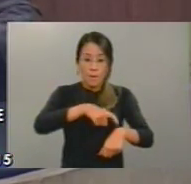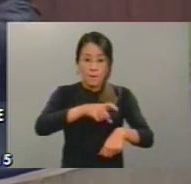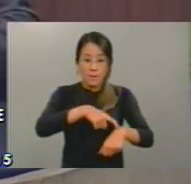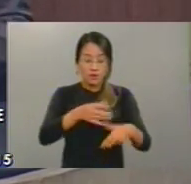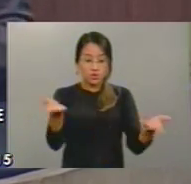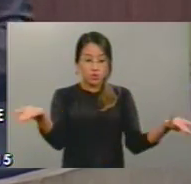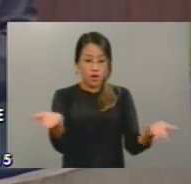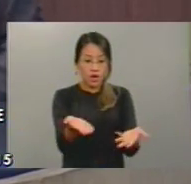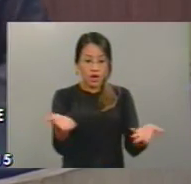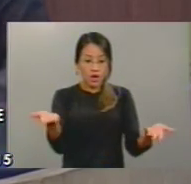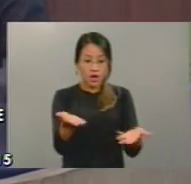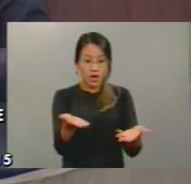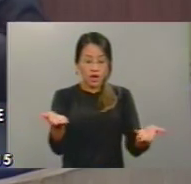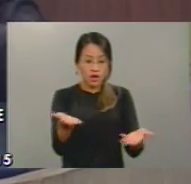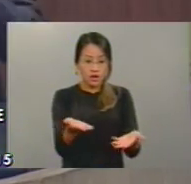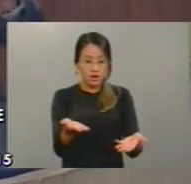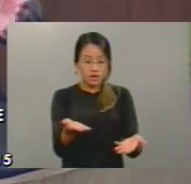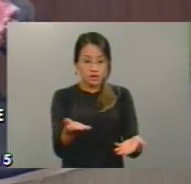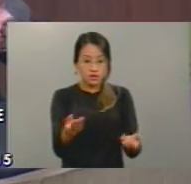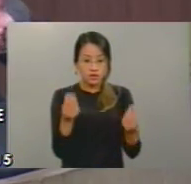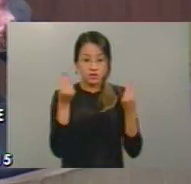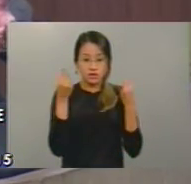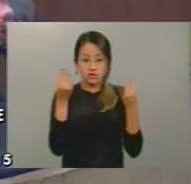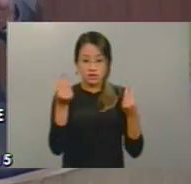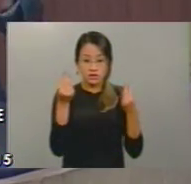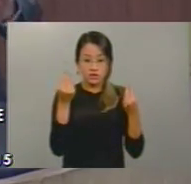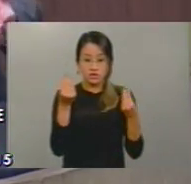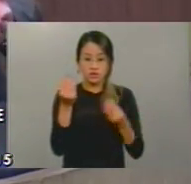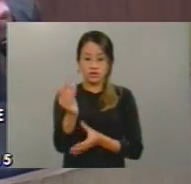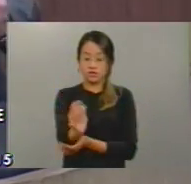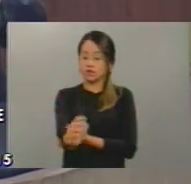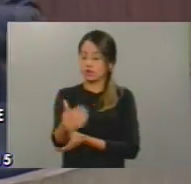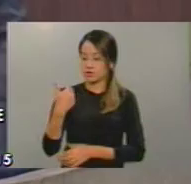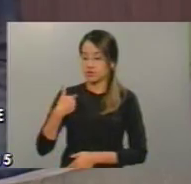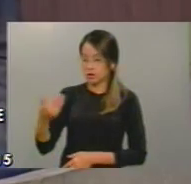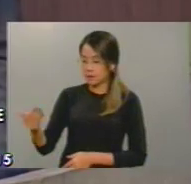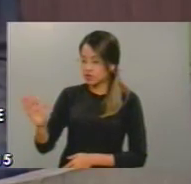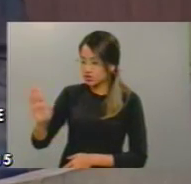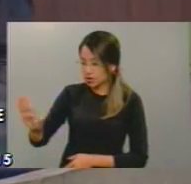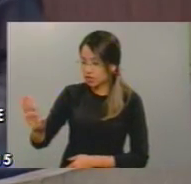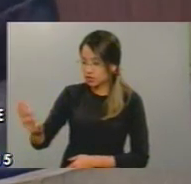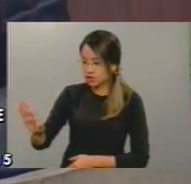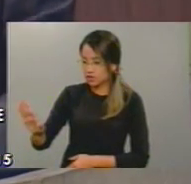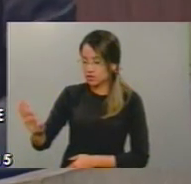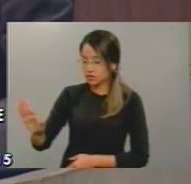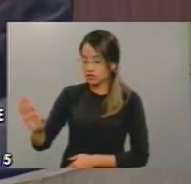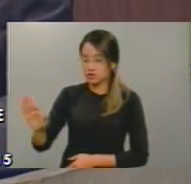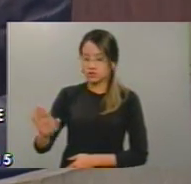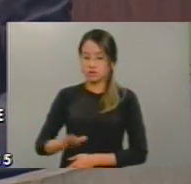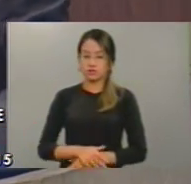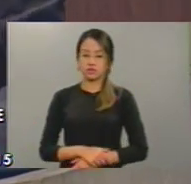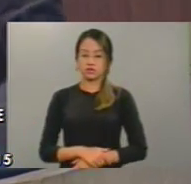controle do governo nós já do assumimos, Estado. deputado. Não, eu vou lhe dar uma parte quando devido, senhor deputado.